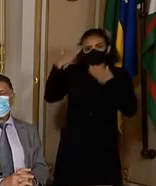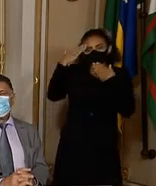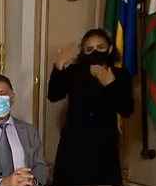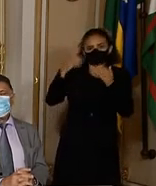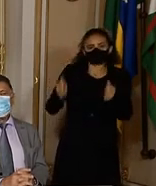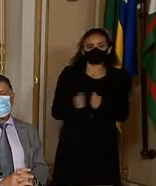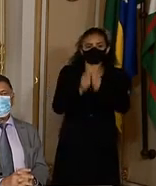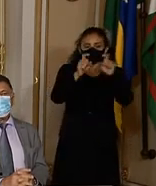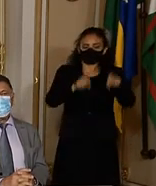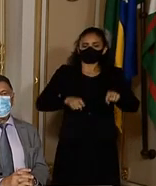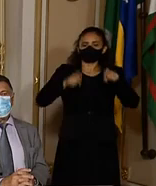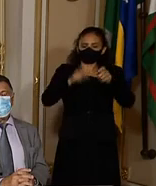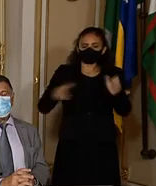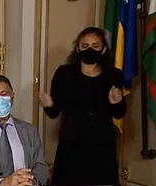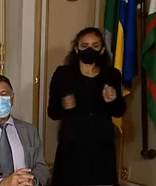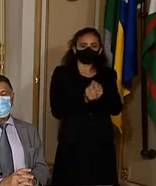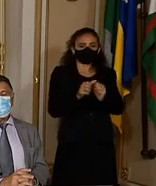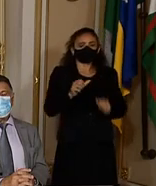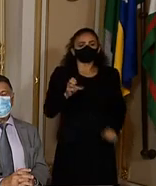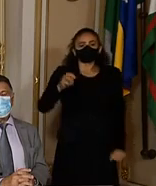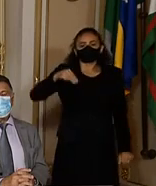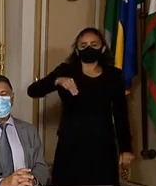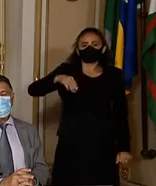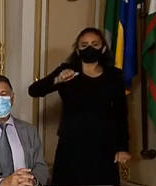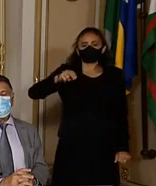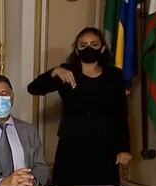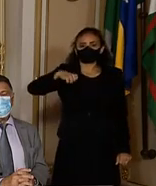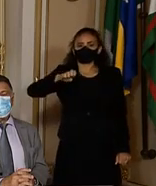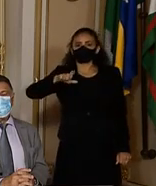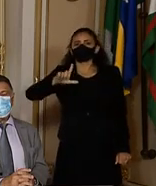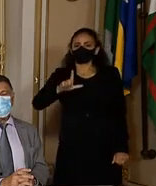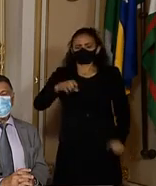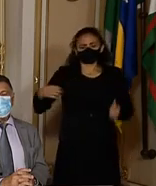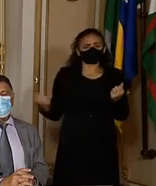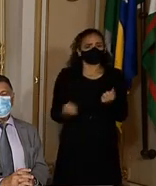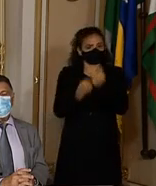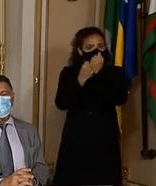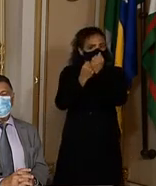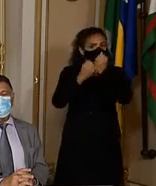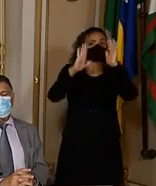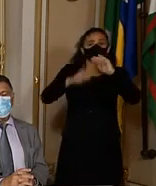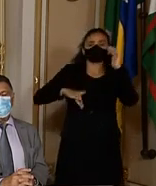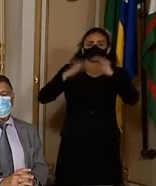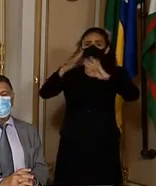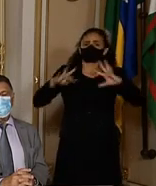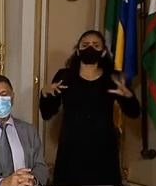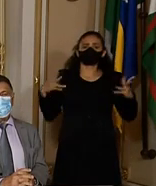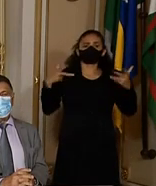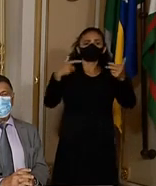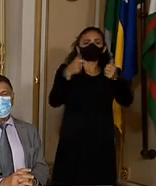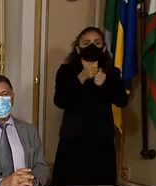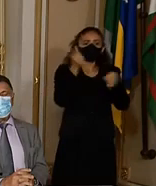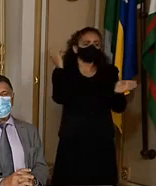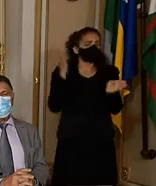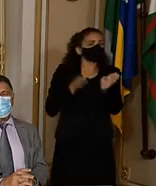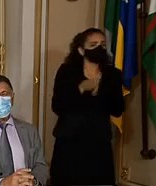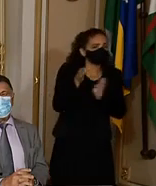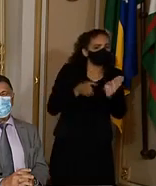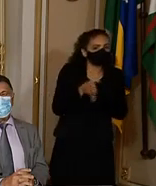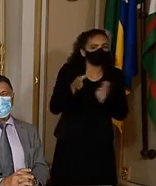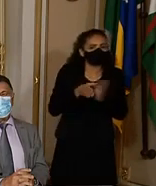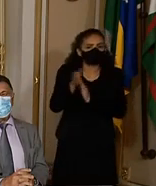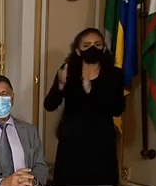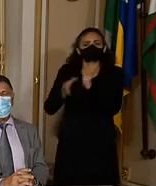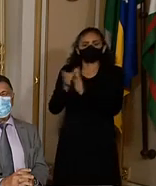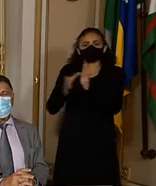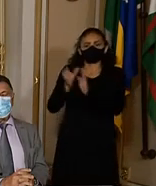agricultor familiar do sítio Pedrinho Esse é o Manoelzinho que contribuiu para esse processo de todos os conselheiros que compõem os